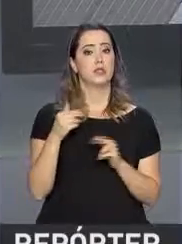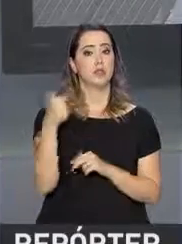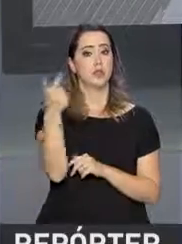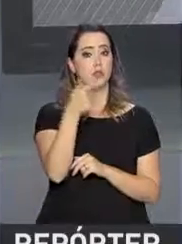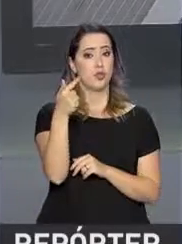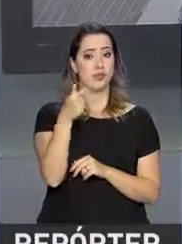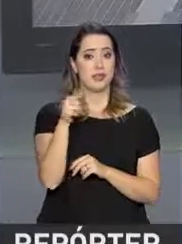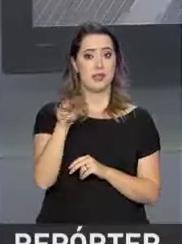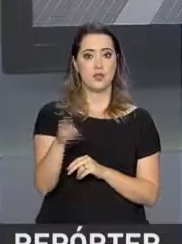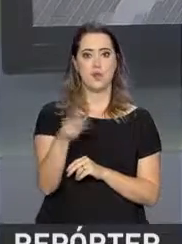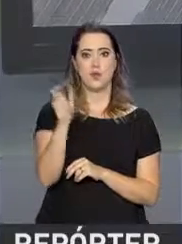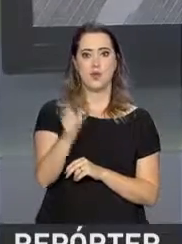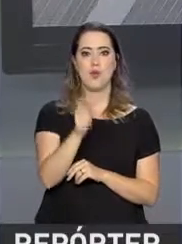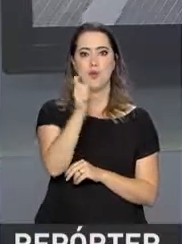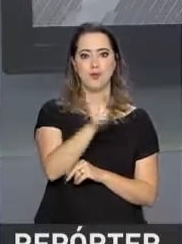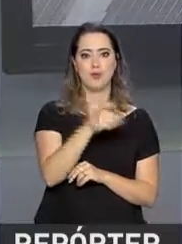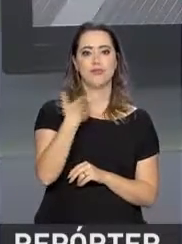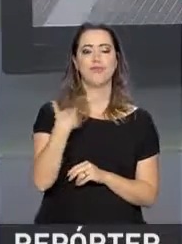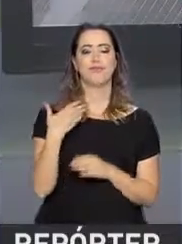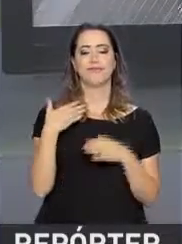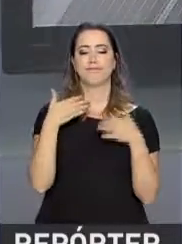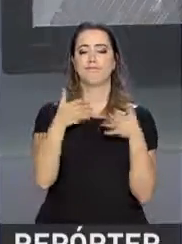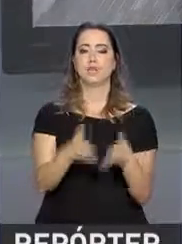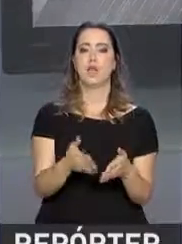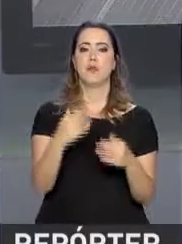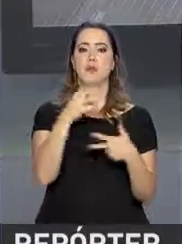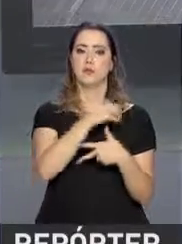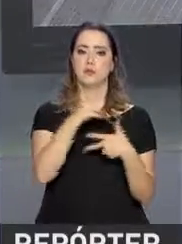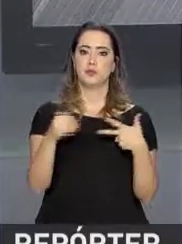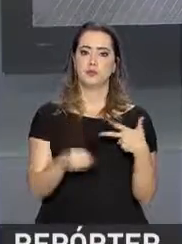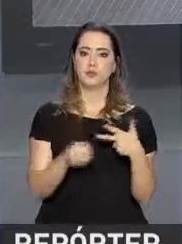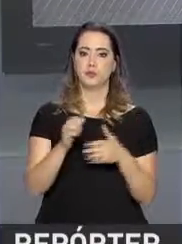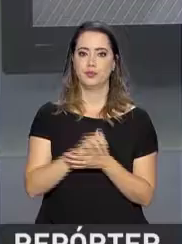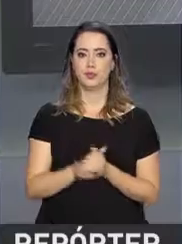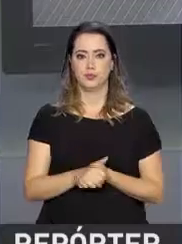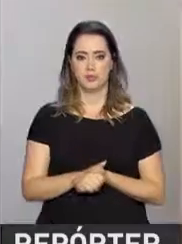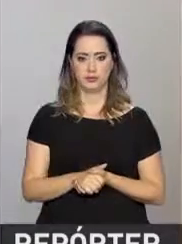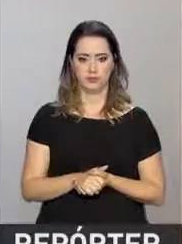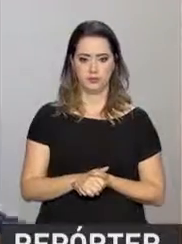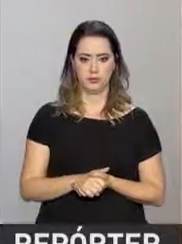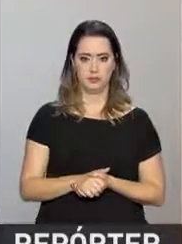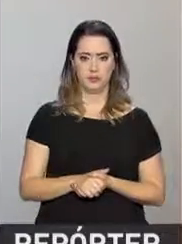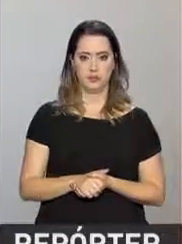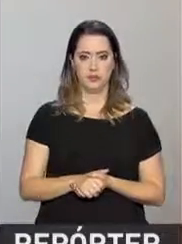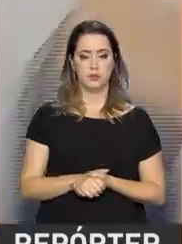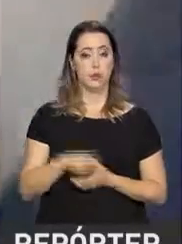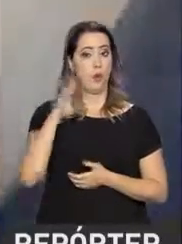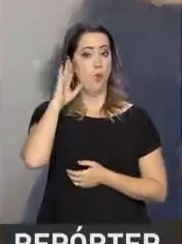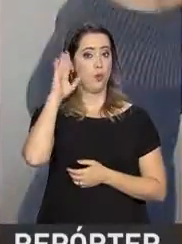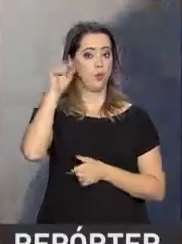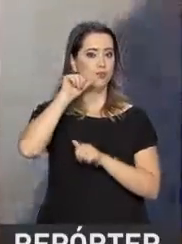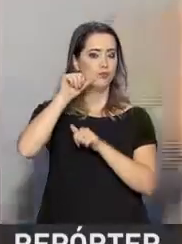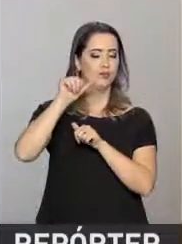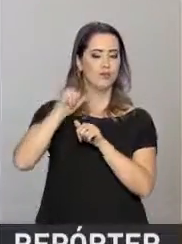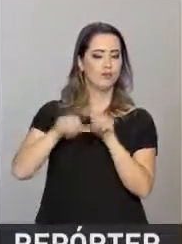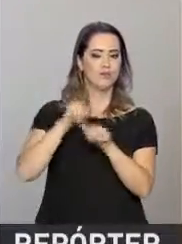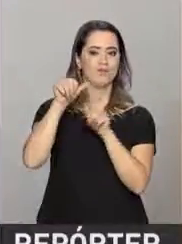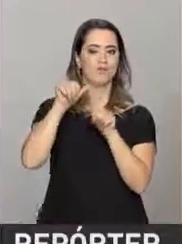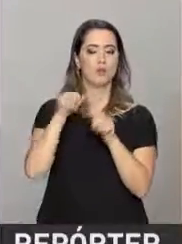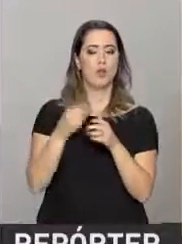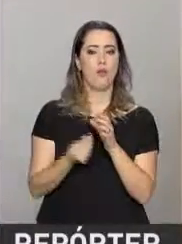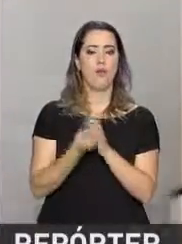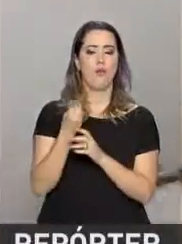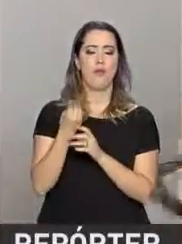milhões e 500 mil candidatos participem do enem este ano um sonho que nasceu em um